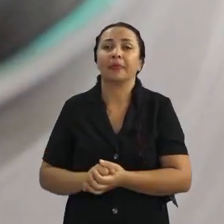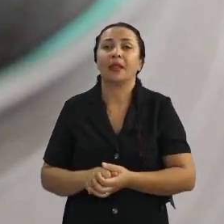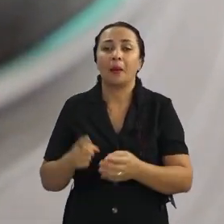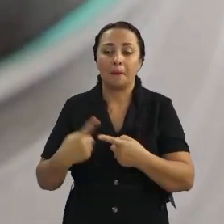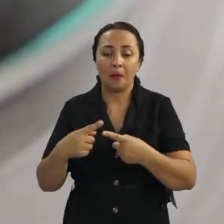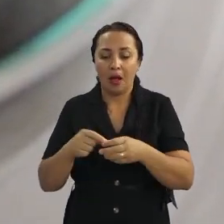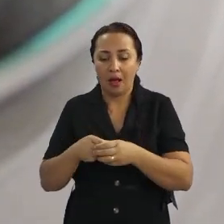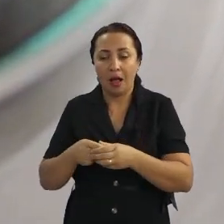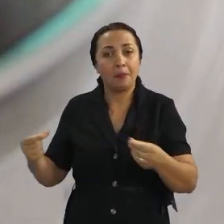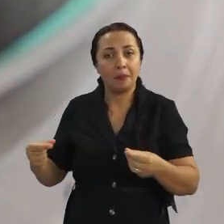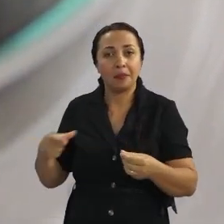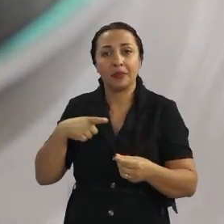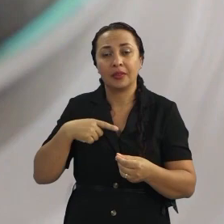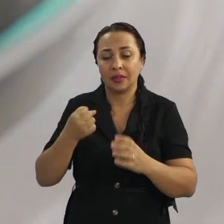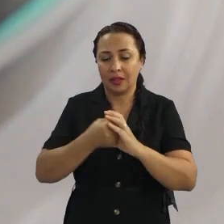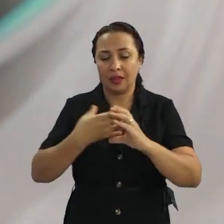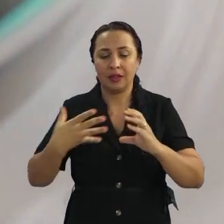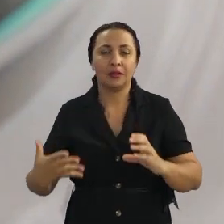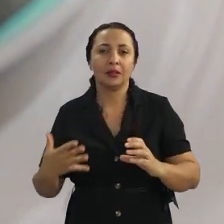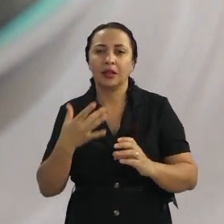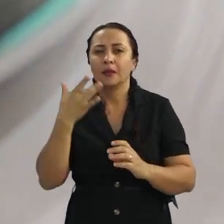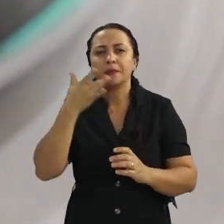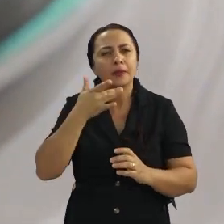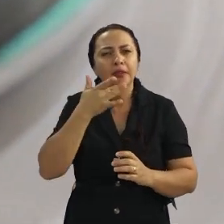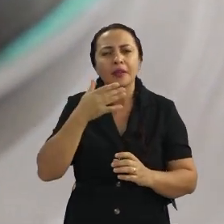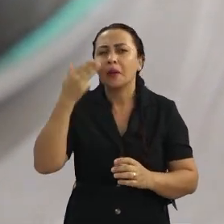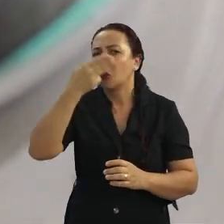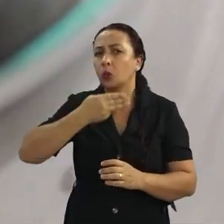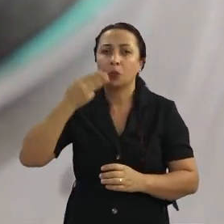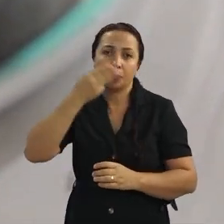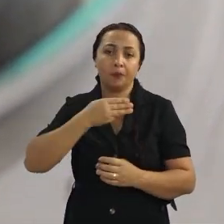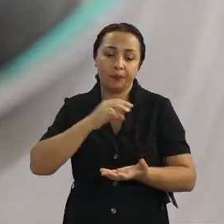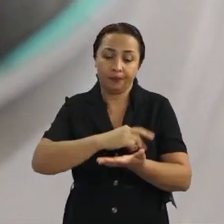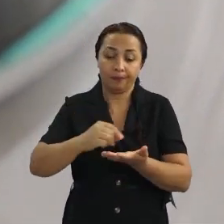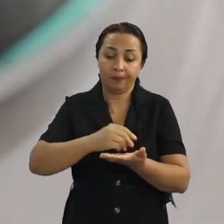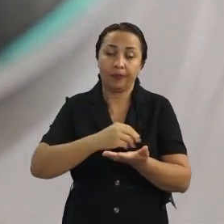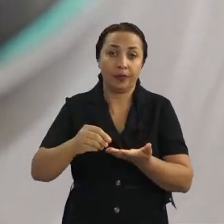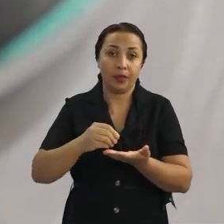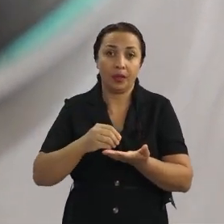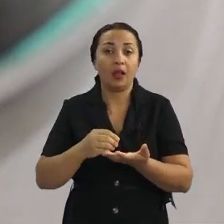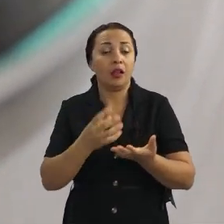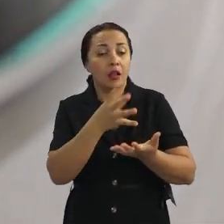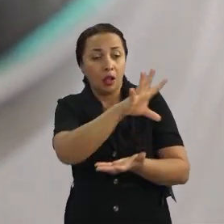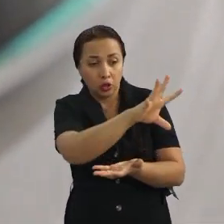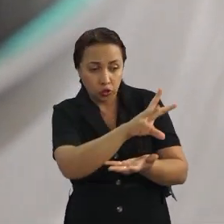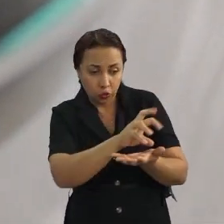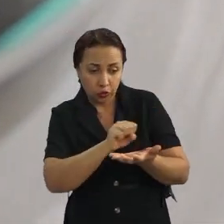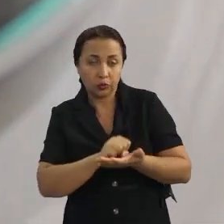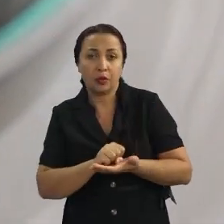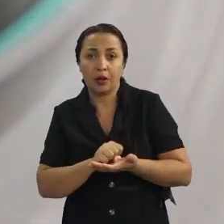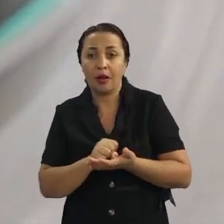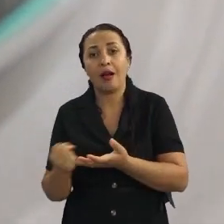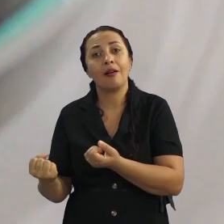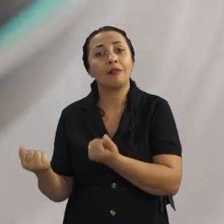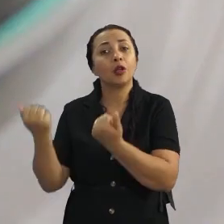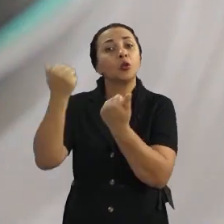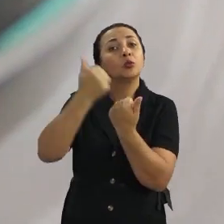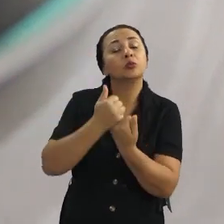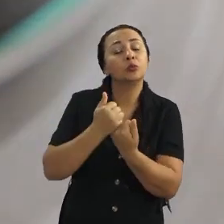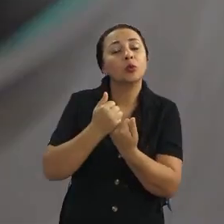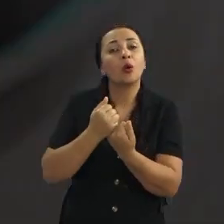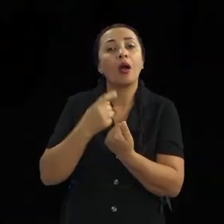conta da amêndoa ter característica de um sabor doce essa farinha feita a partir da amêndoa ela